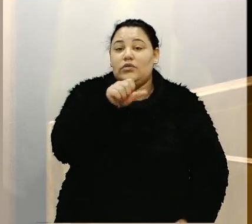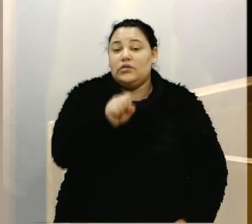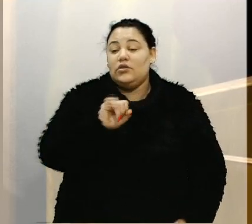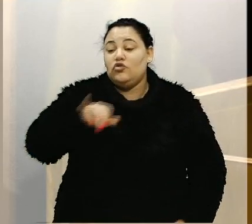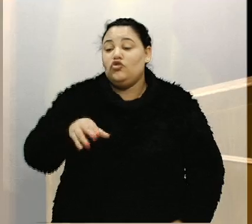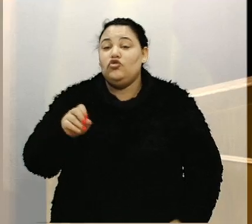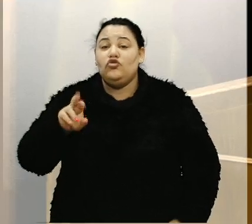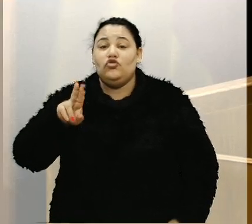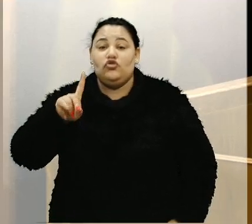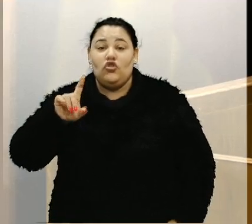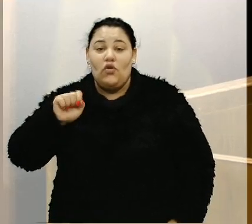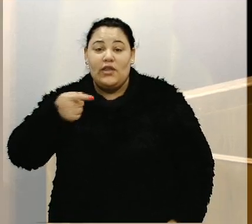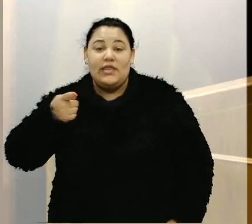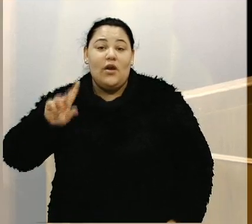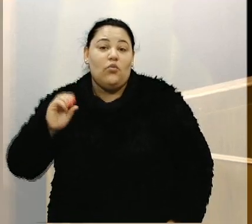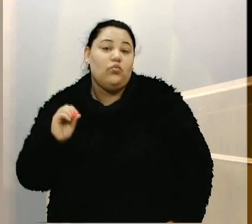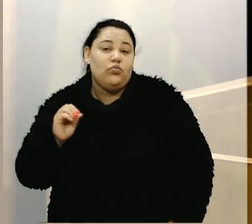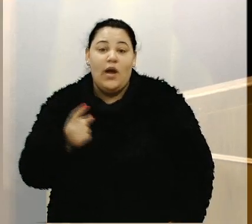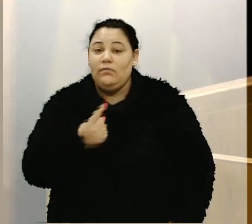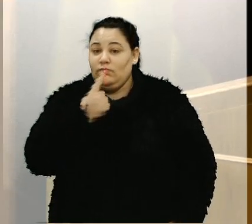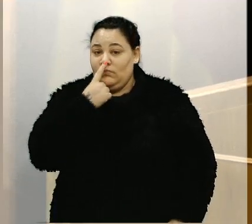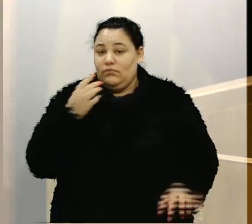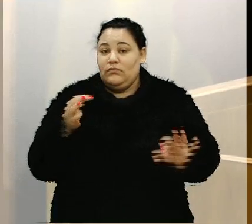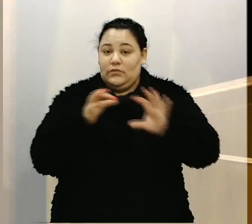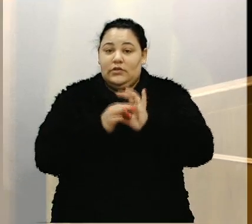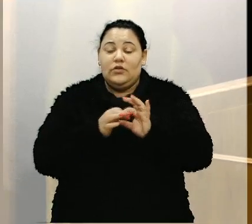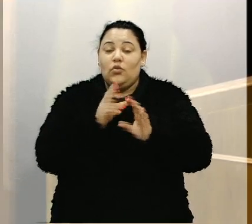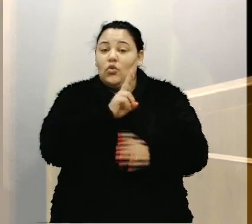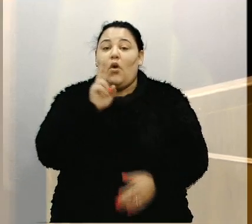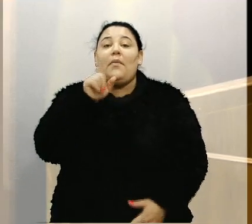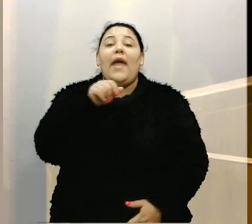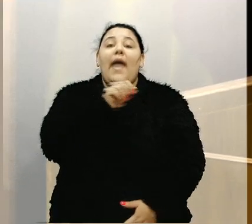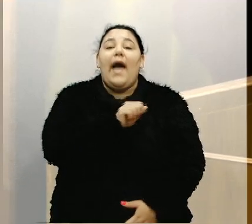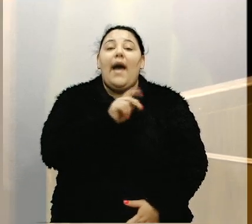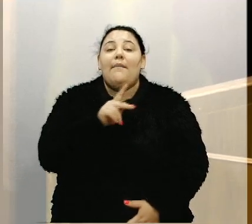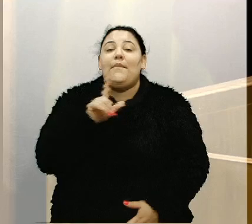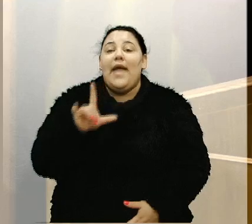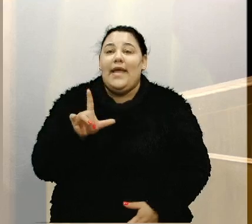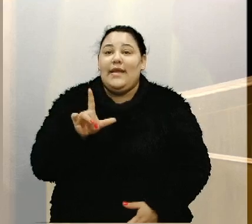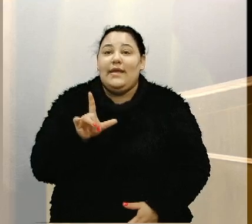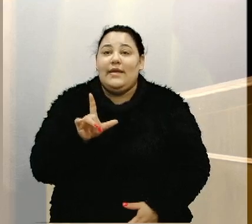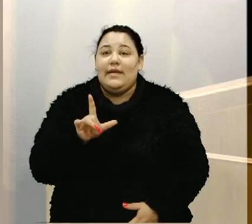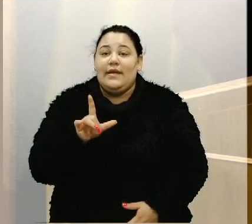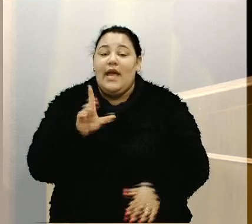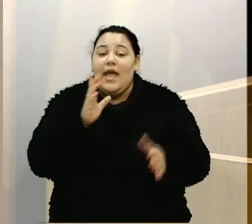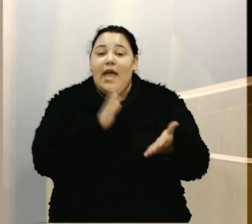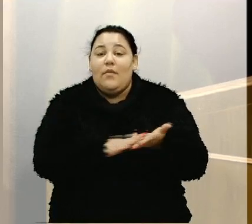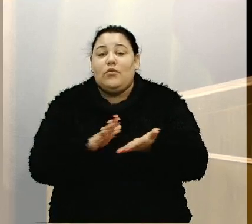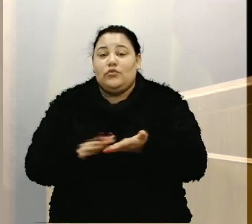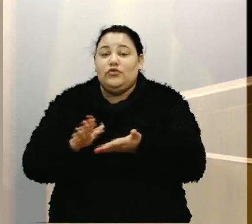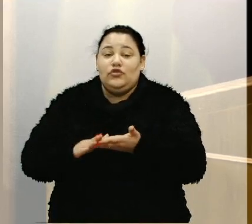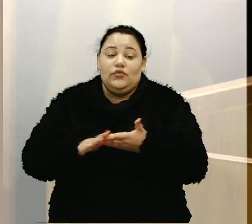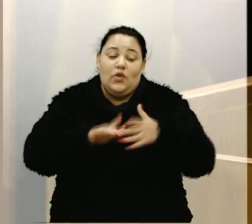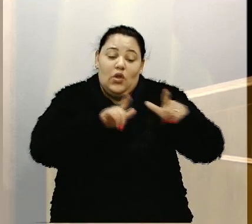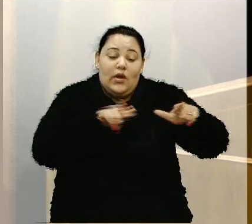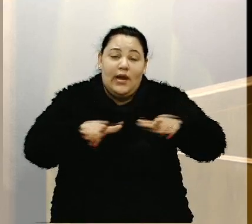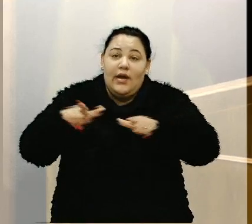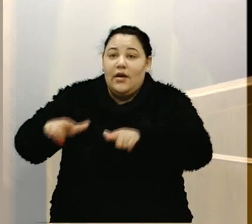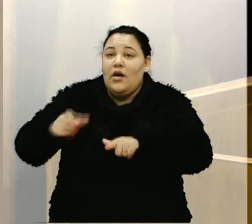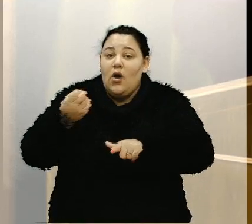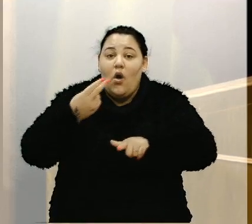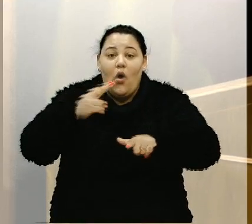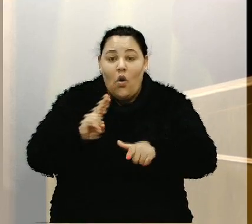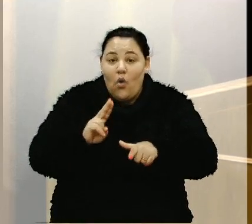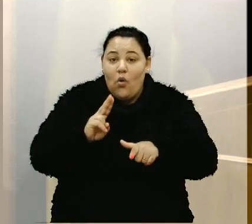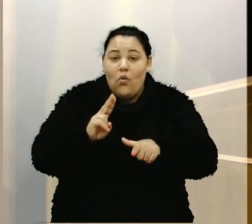muito próximas. Chama-se isso de APL, Arranjo Produtivo Local, ou cluster, cidades que são muito